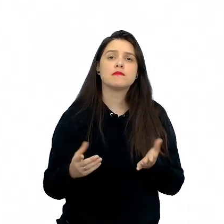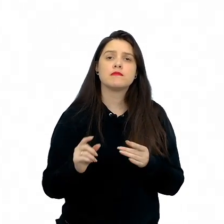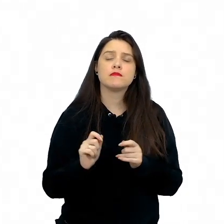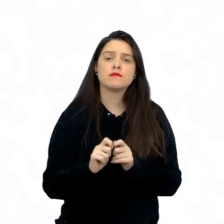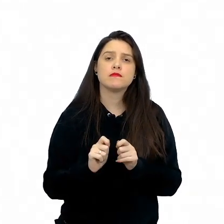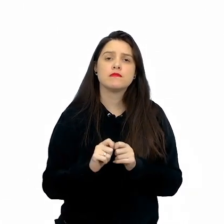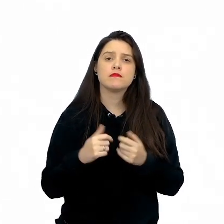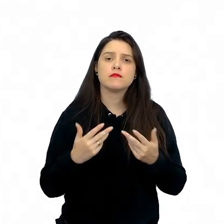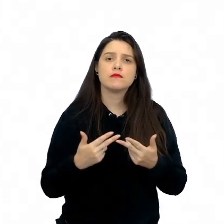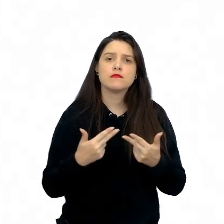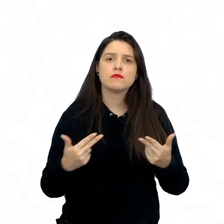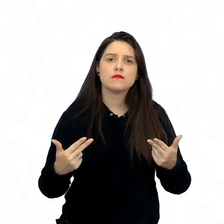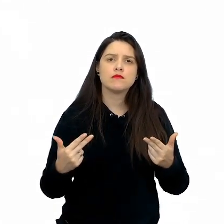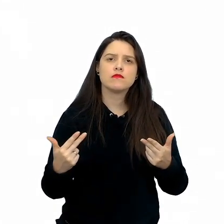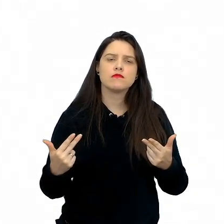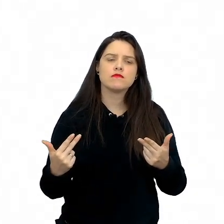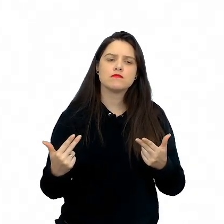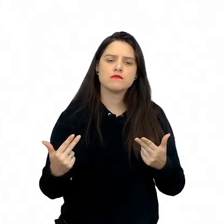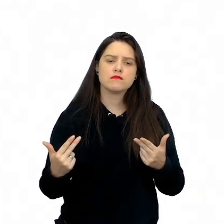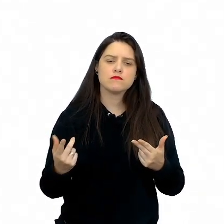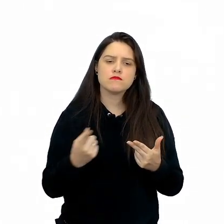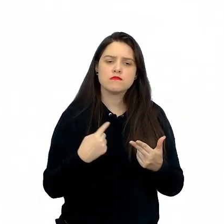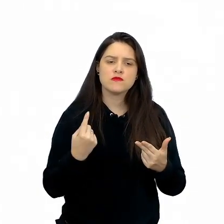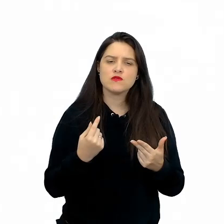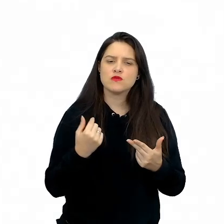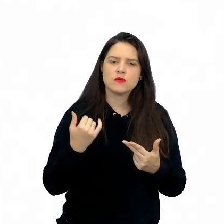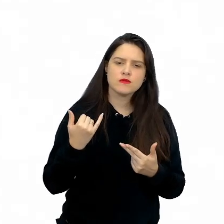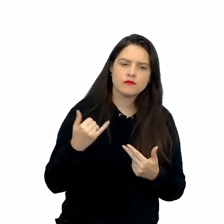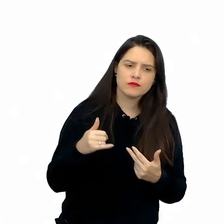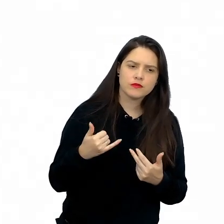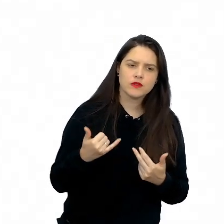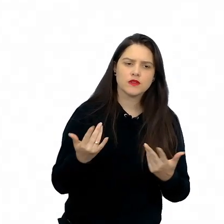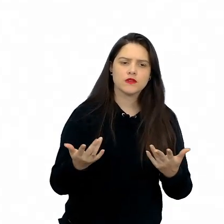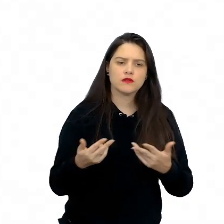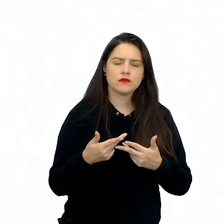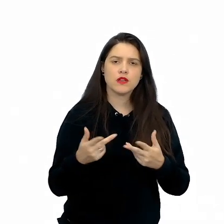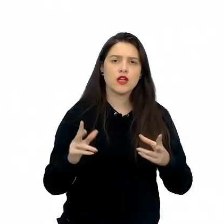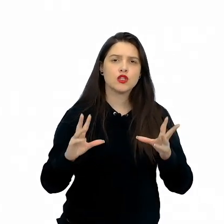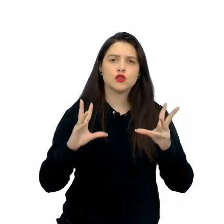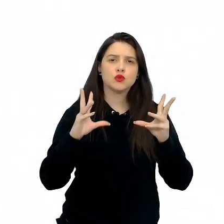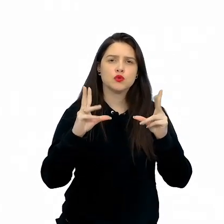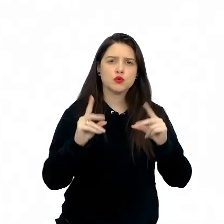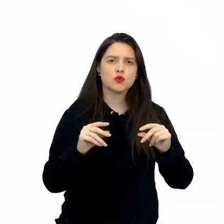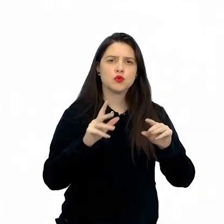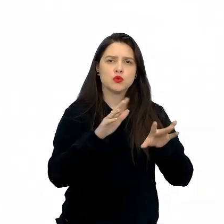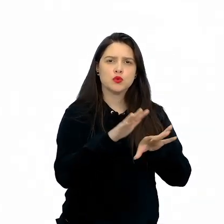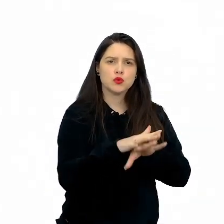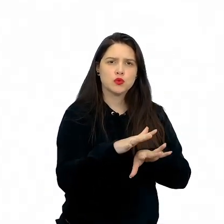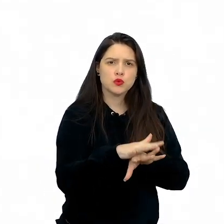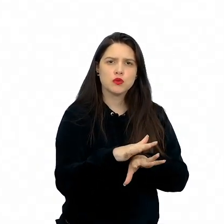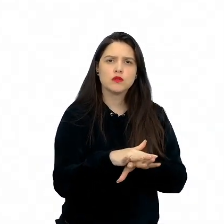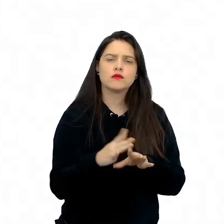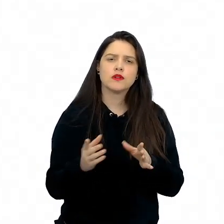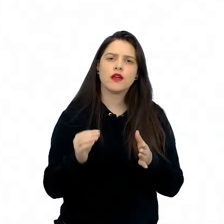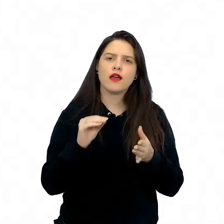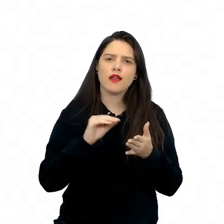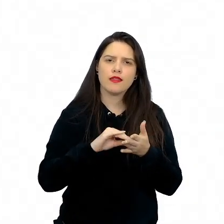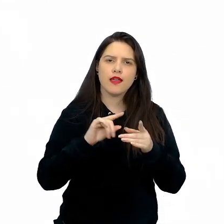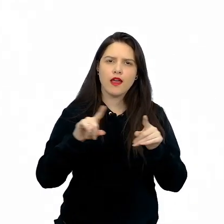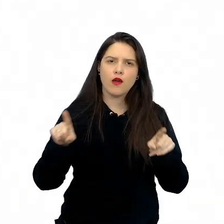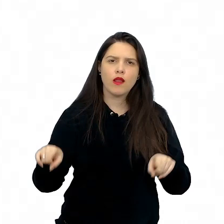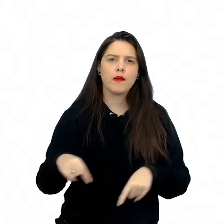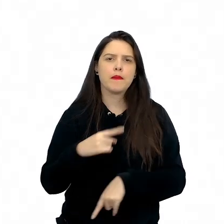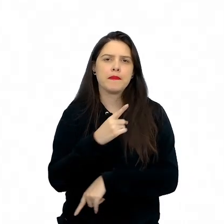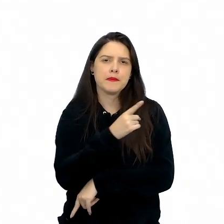que é a sugestão? A gente cria um grupo no celular, professores de matemática da escola tal, da terceira série,